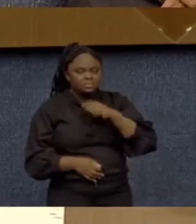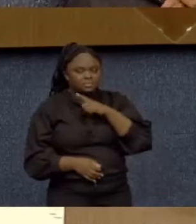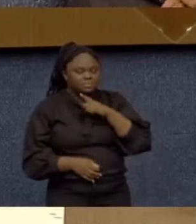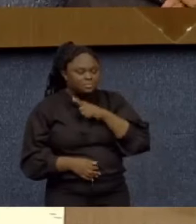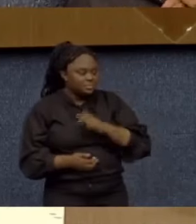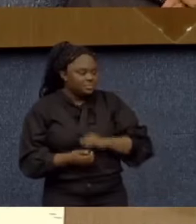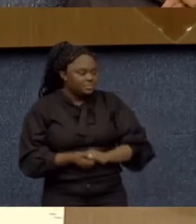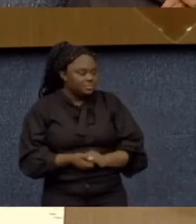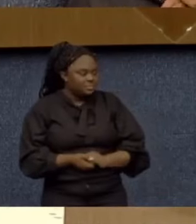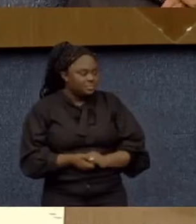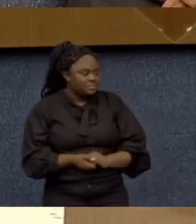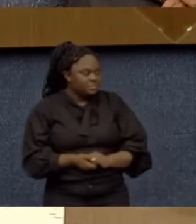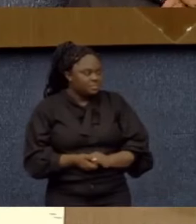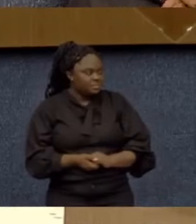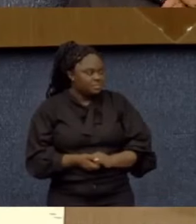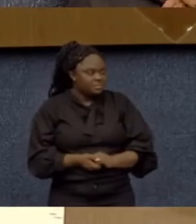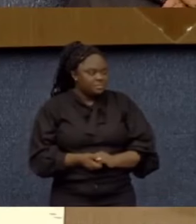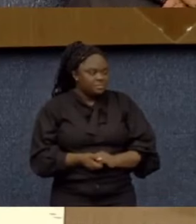Obrigada.